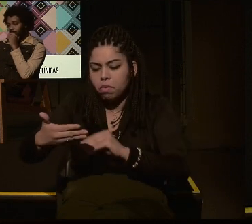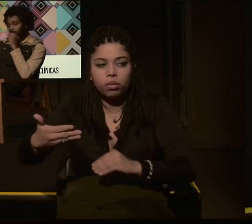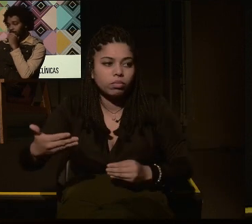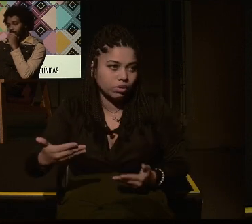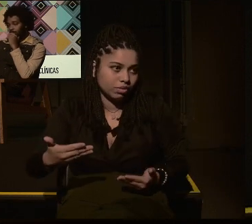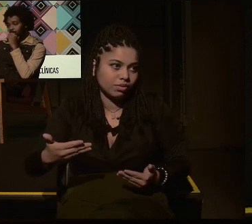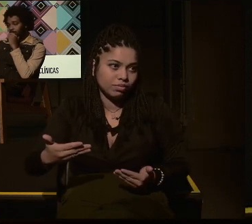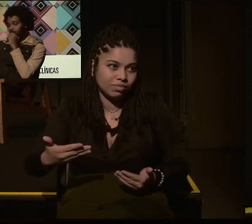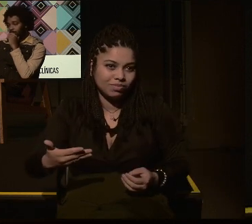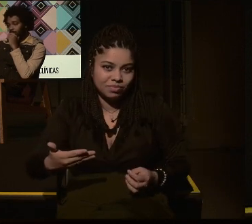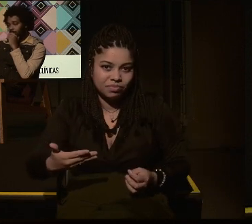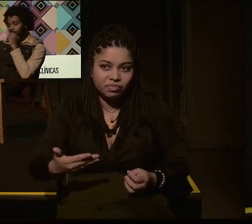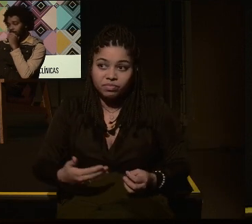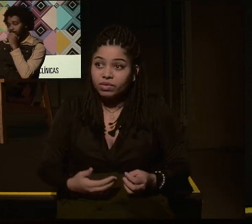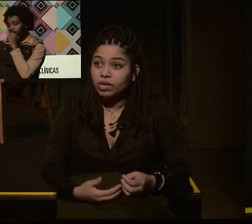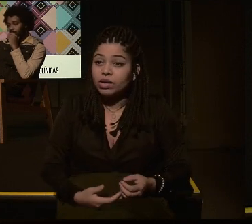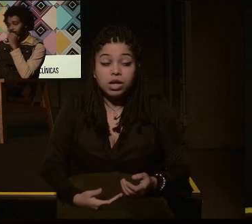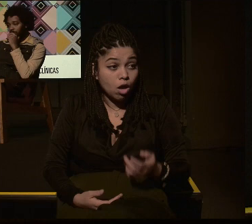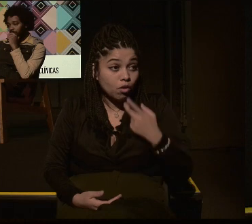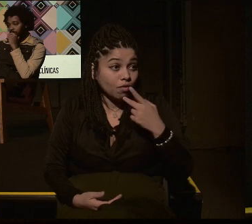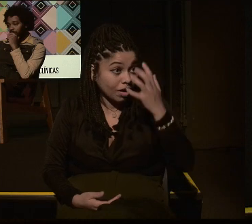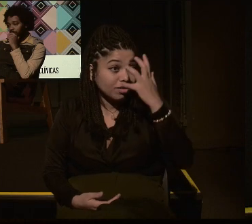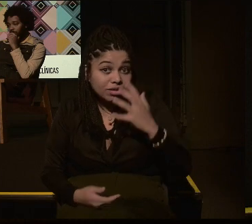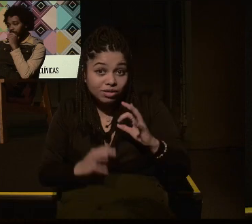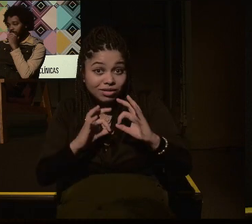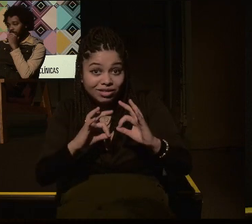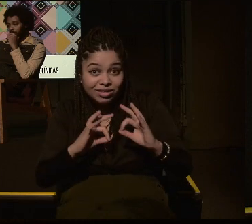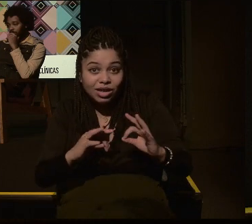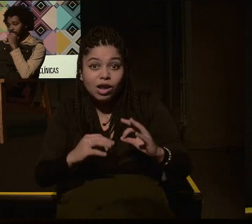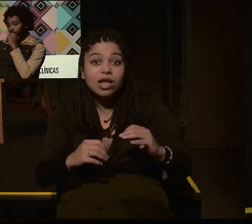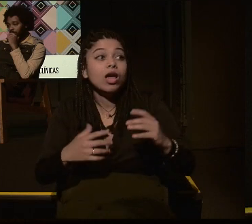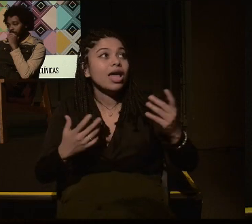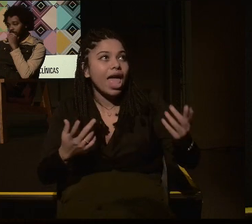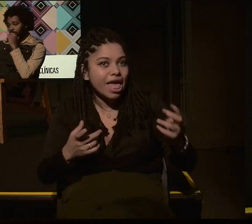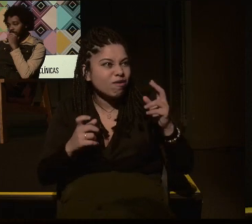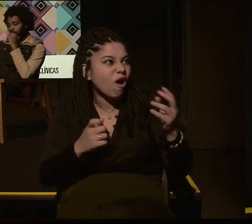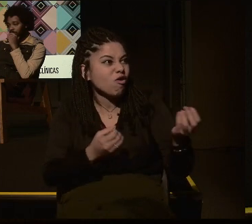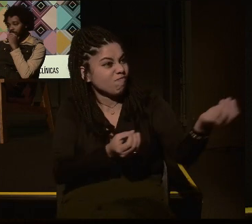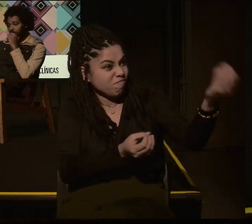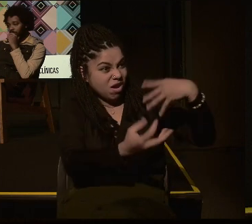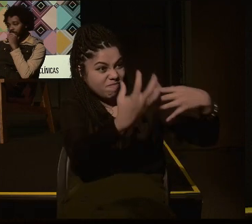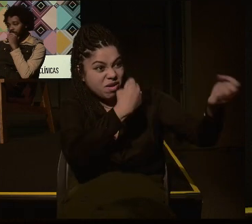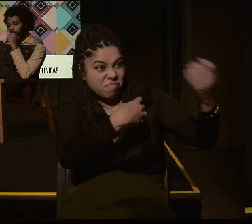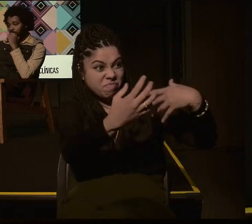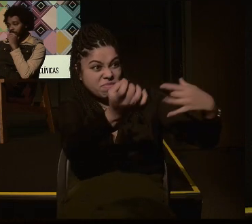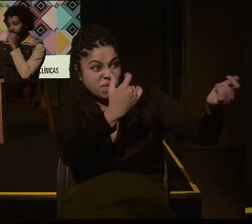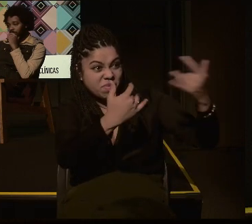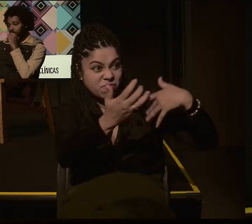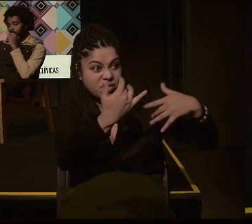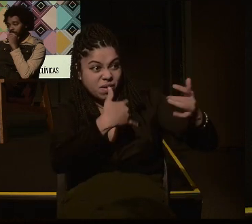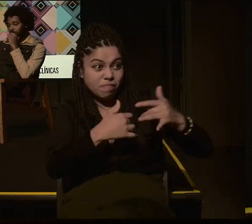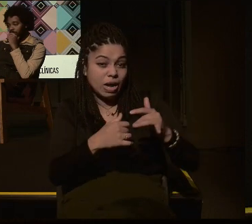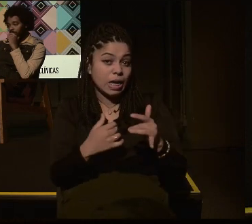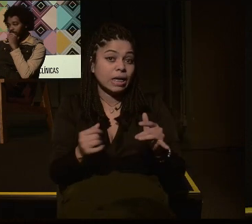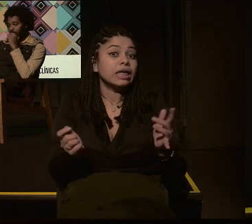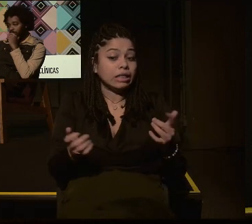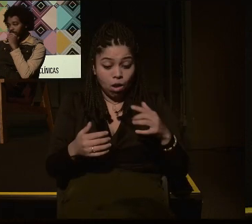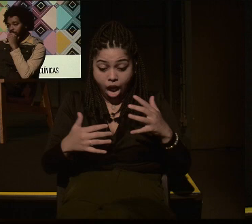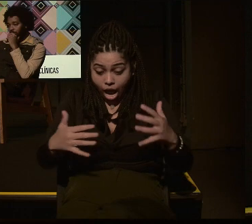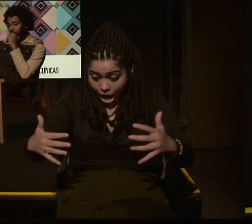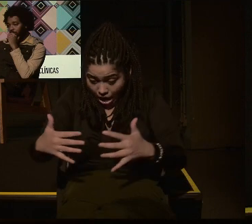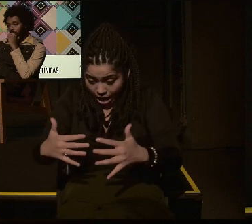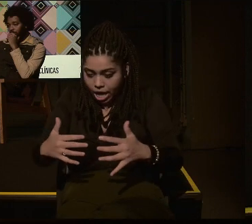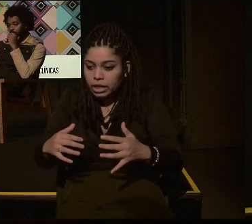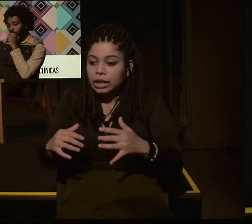parada. E o negócio está acontecendo. A feijoada tá crescendo, sabe? A folha de